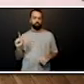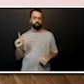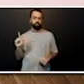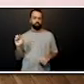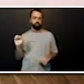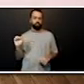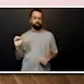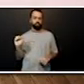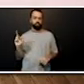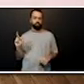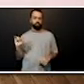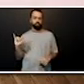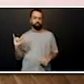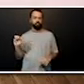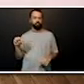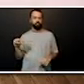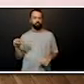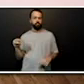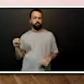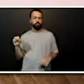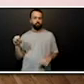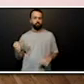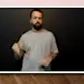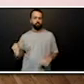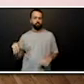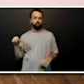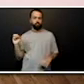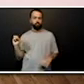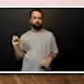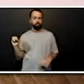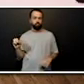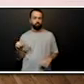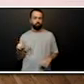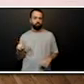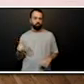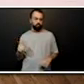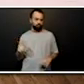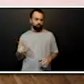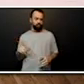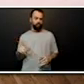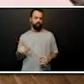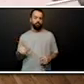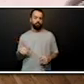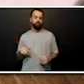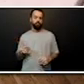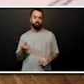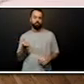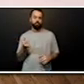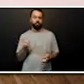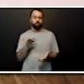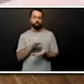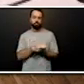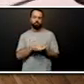Representa que naquela posição há ausência de valor.